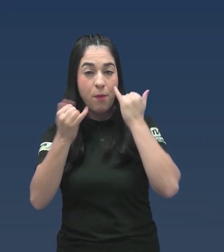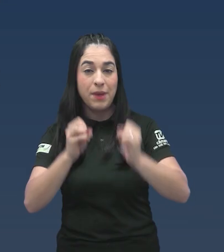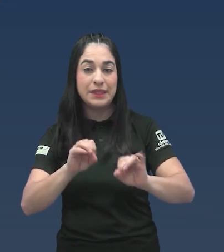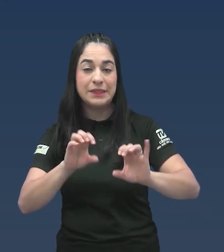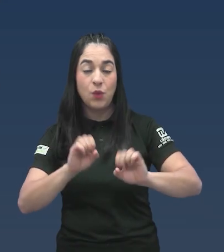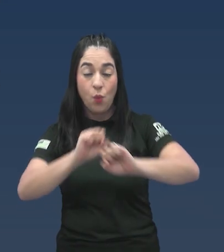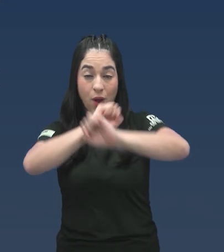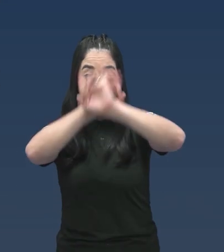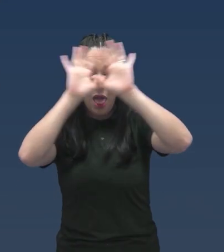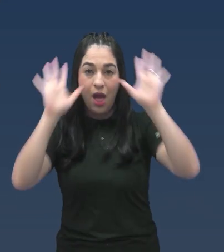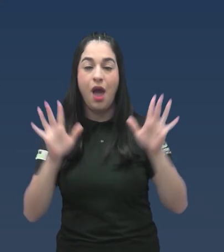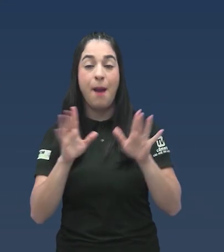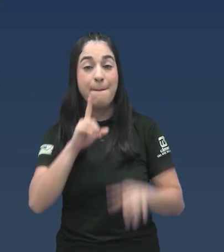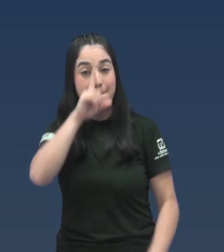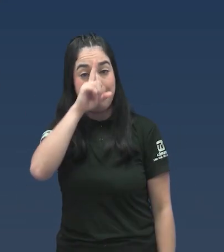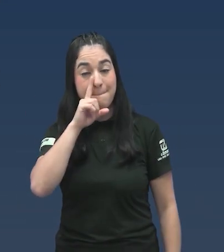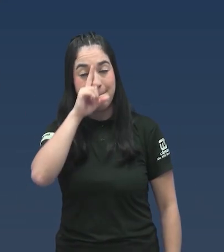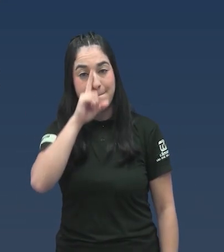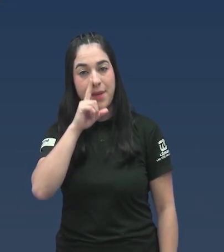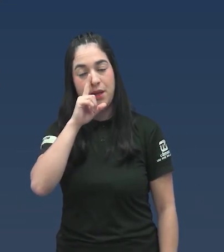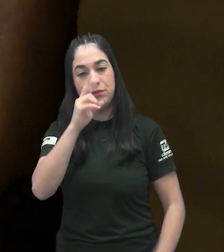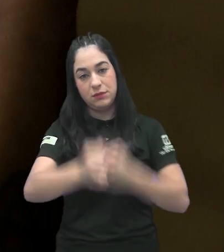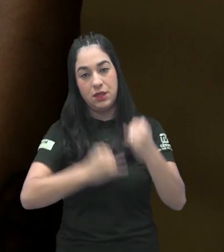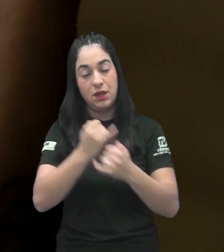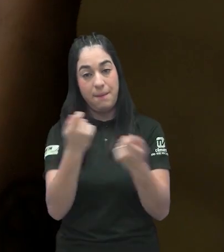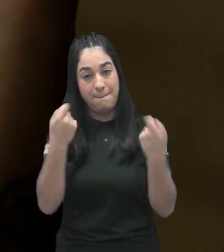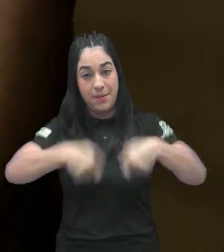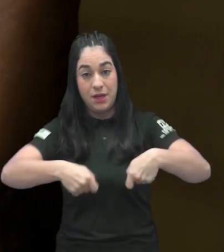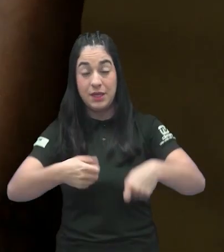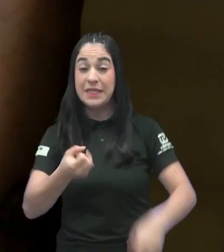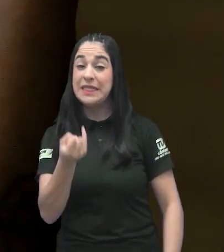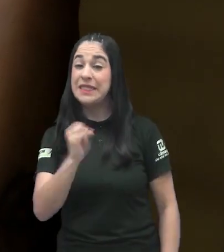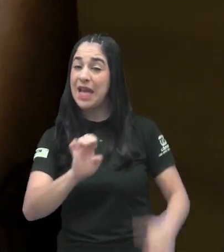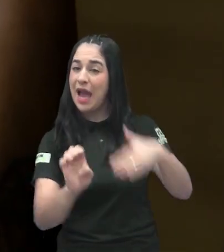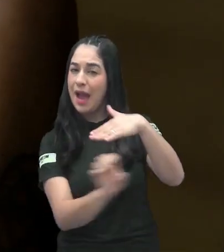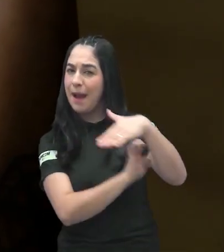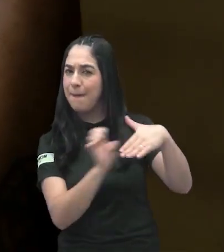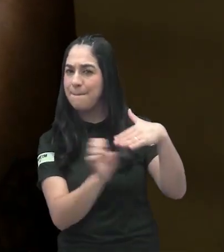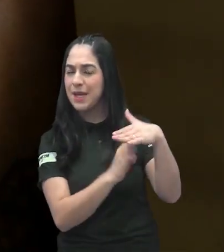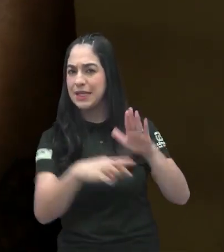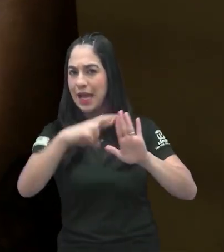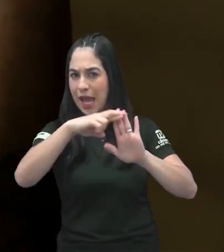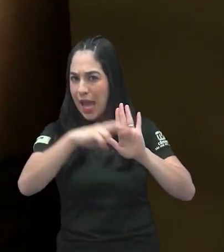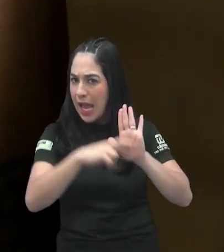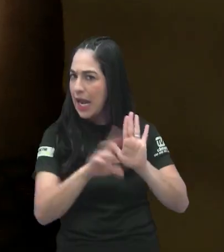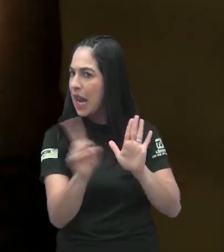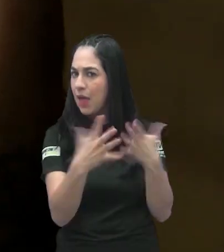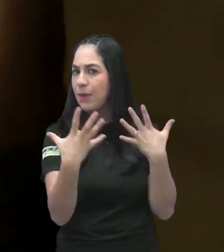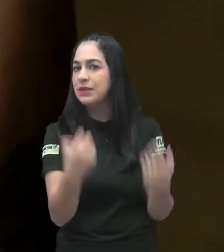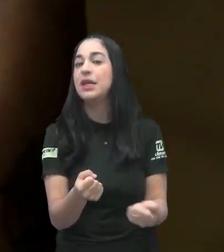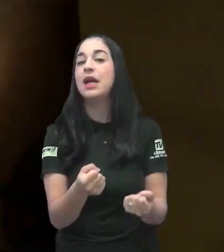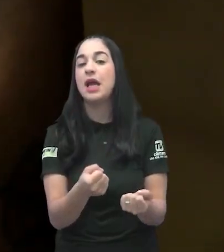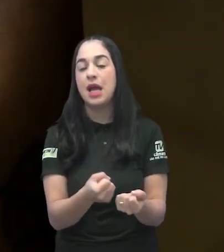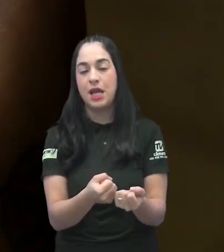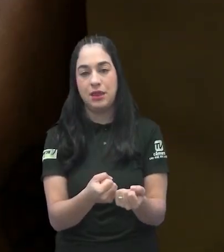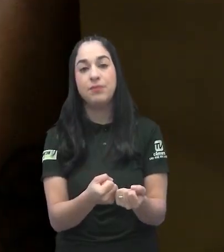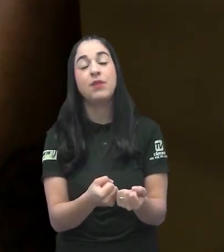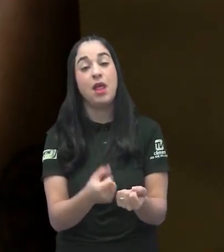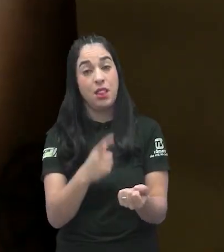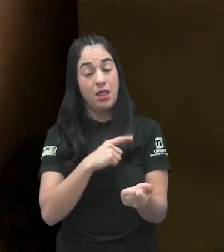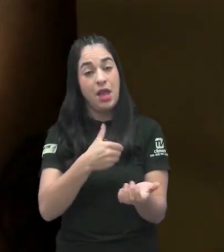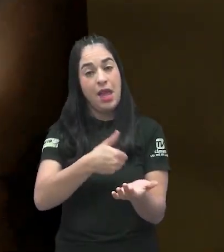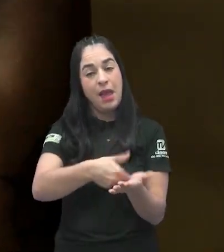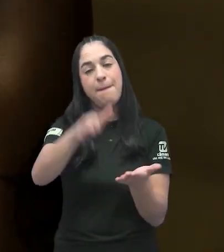deixar explícitos os riscos do jogo. Empresas que descumprirem as medidas podem ser penalizadas